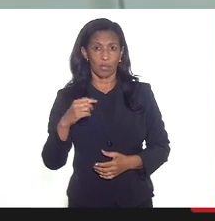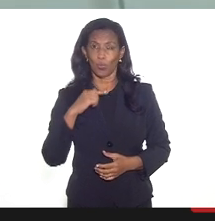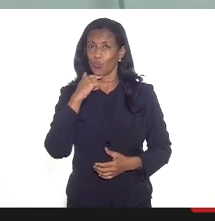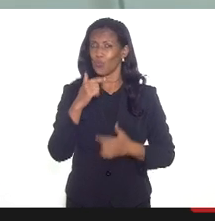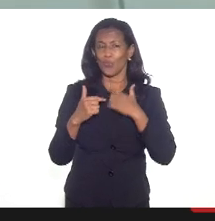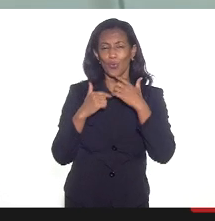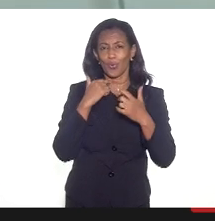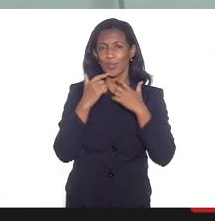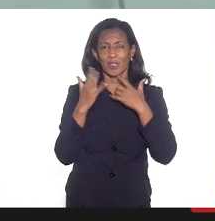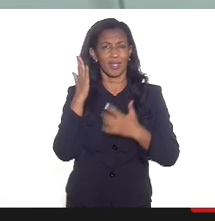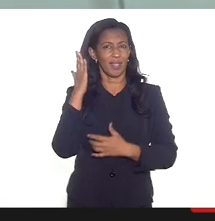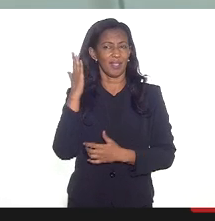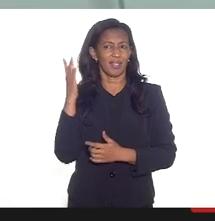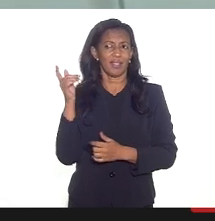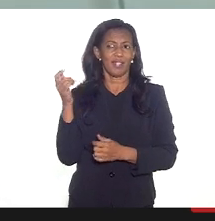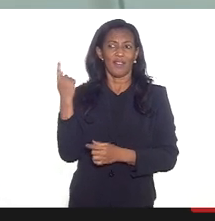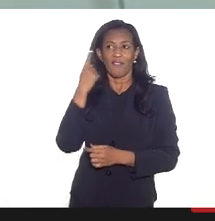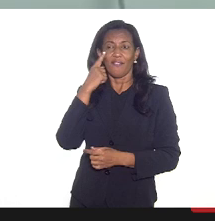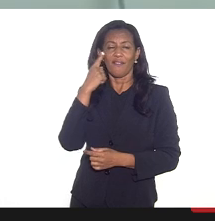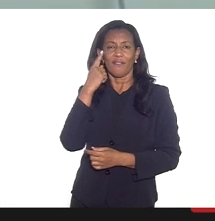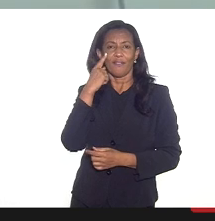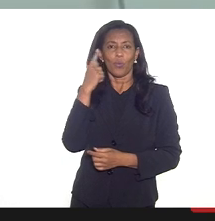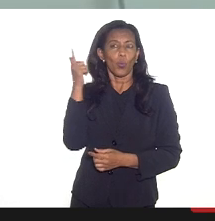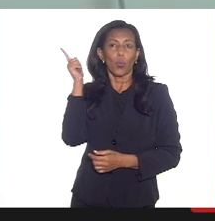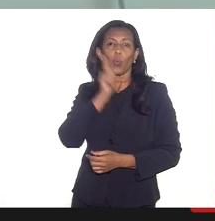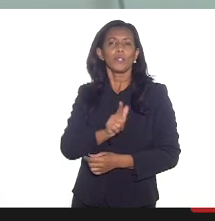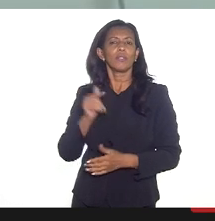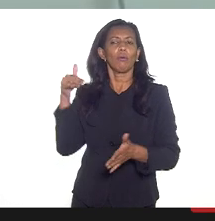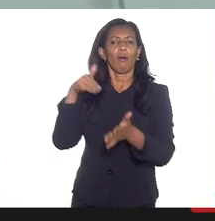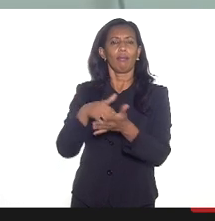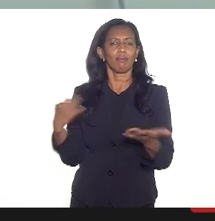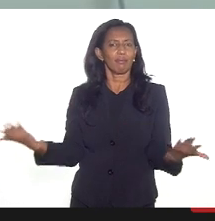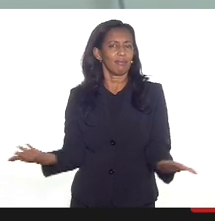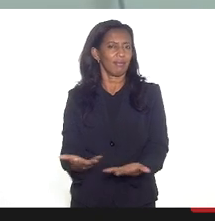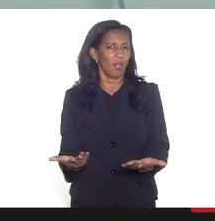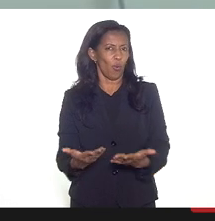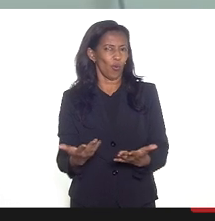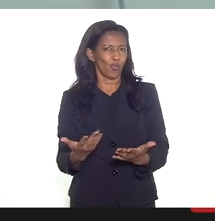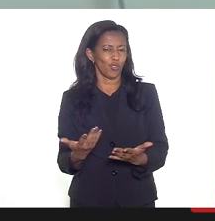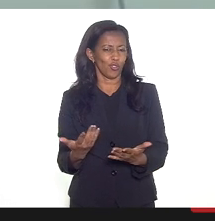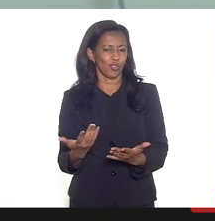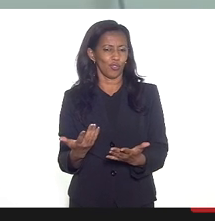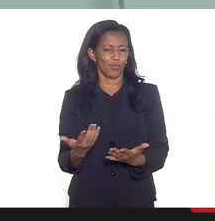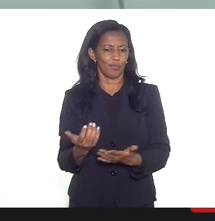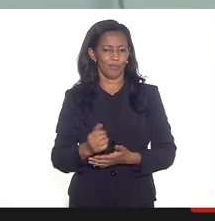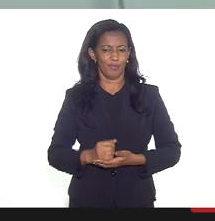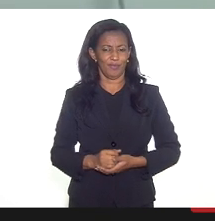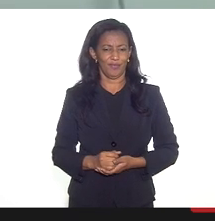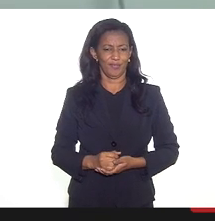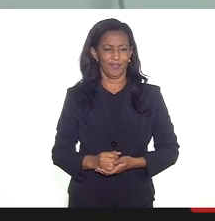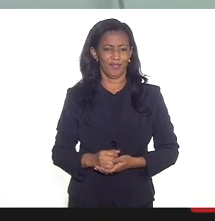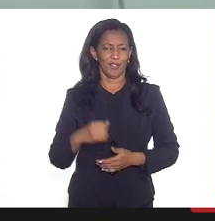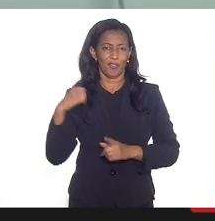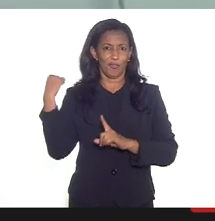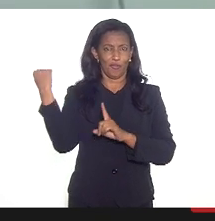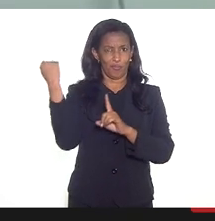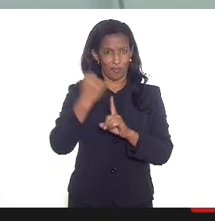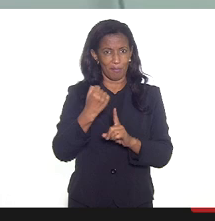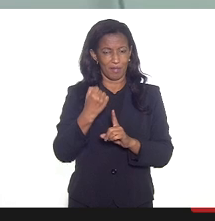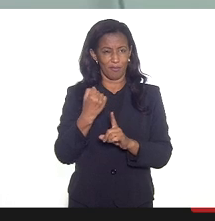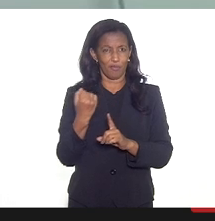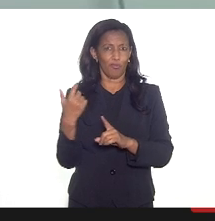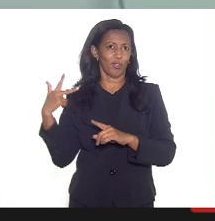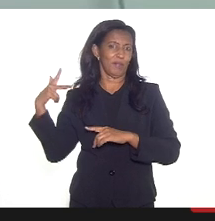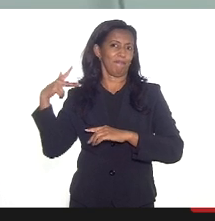consegue fazer com que o feminismo... A gente não conseguiu até hoje fazer com que o feminismo fosse interrompido, o feminicídio fosse